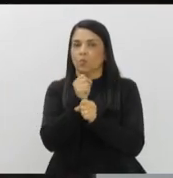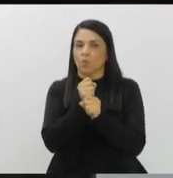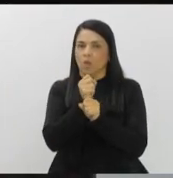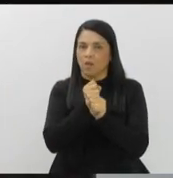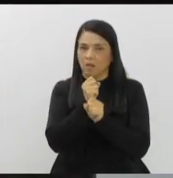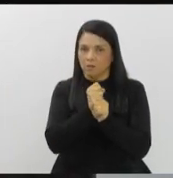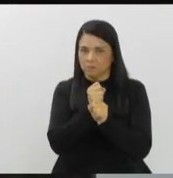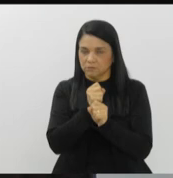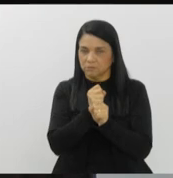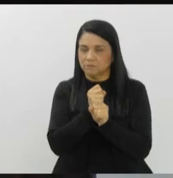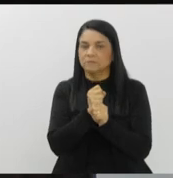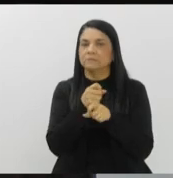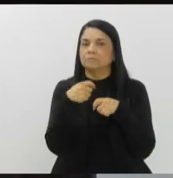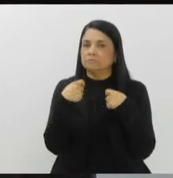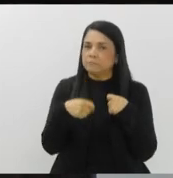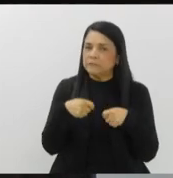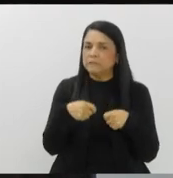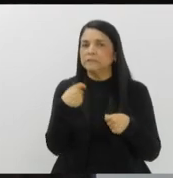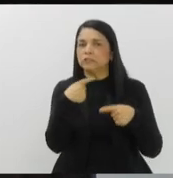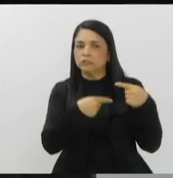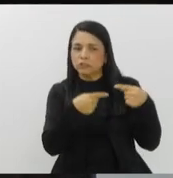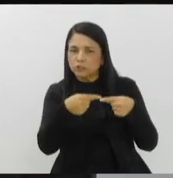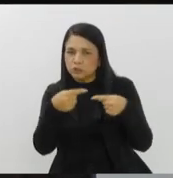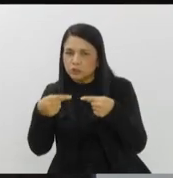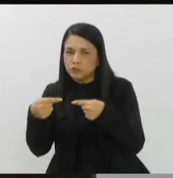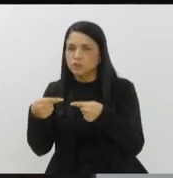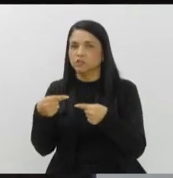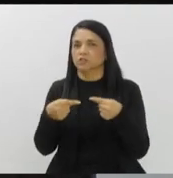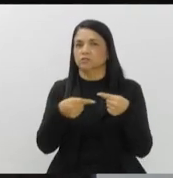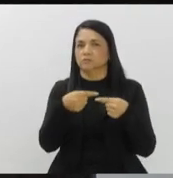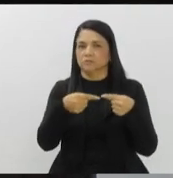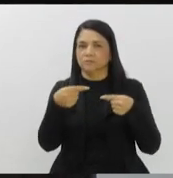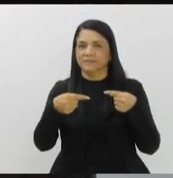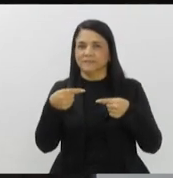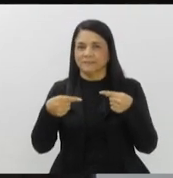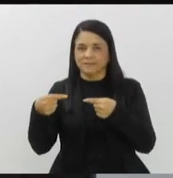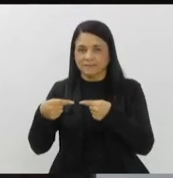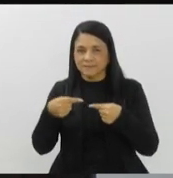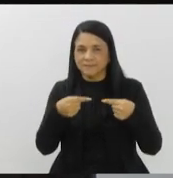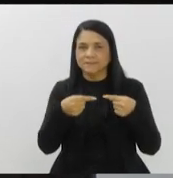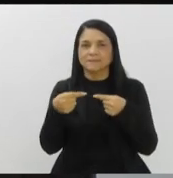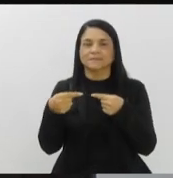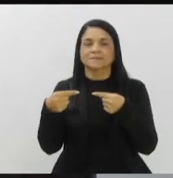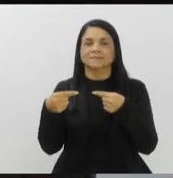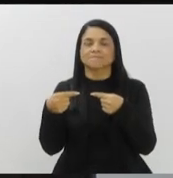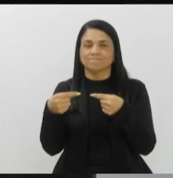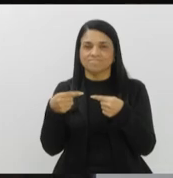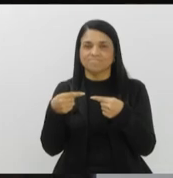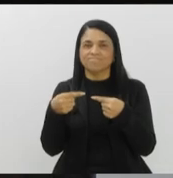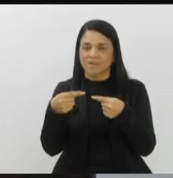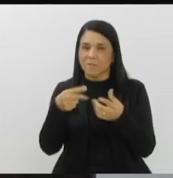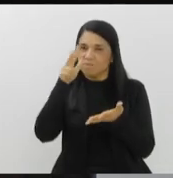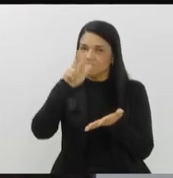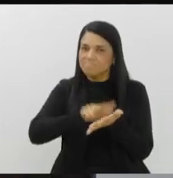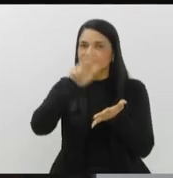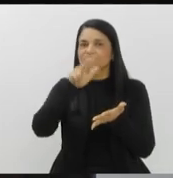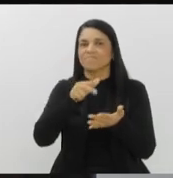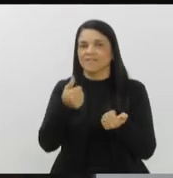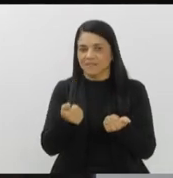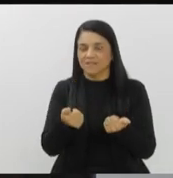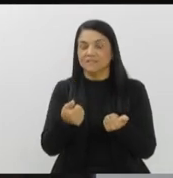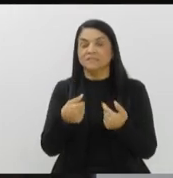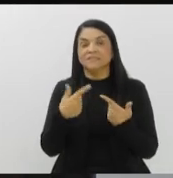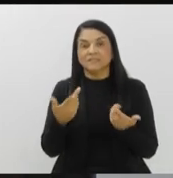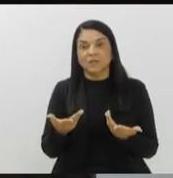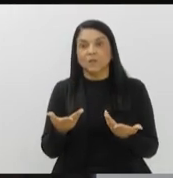muito, muito discutido, muito debatido, precisa ainda ser consolidado, né? E a gente